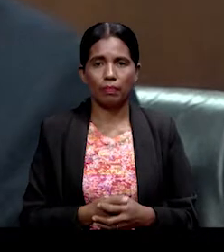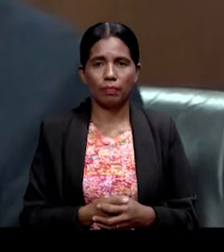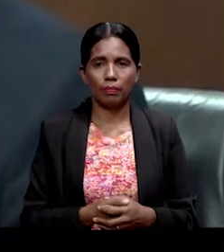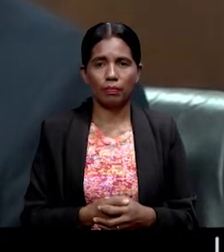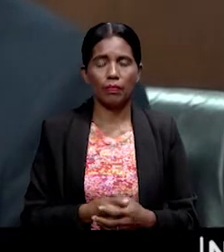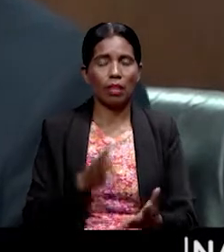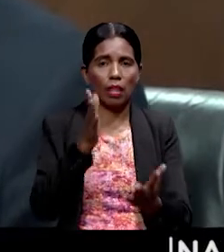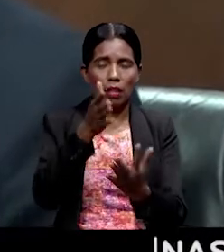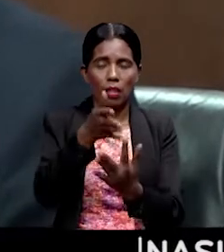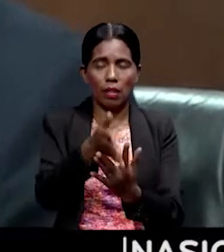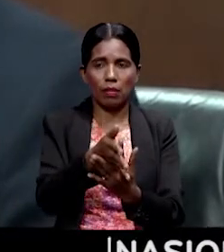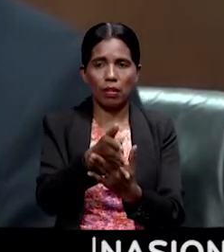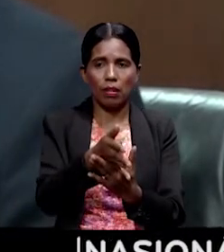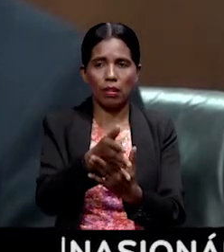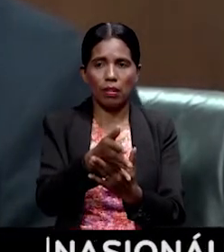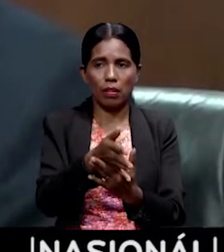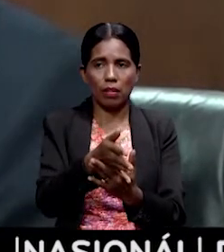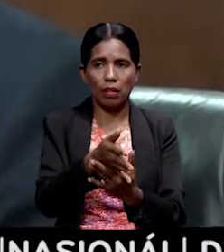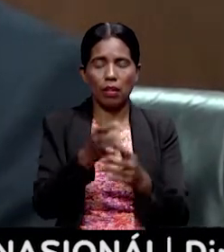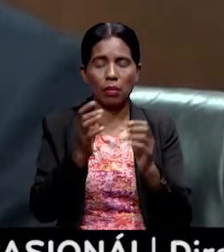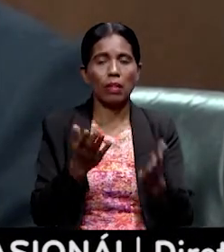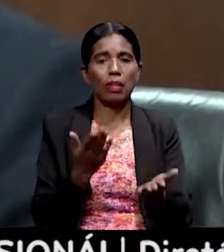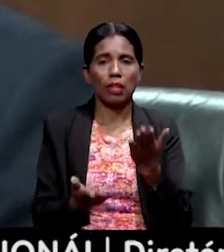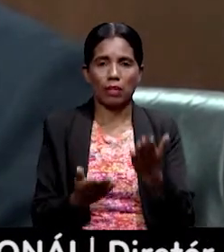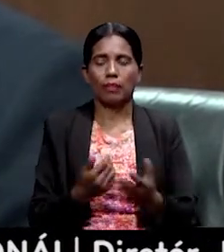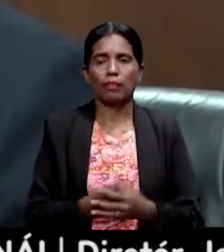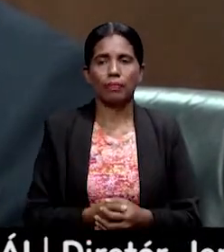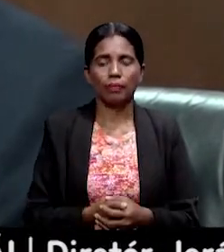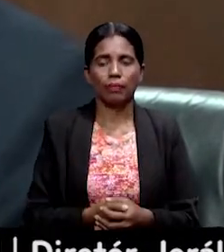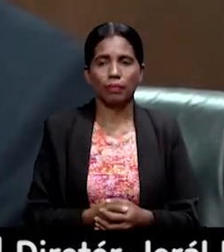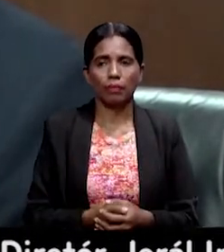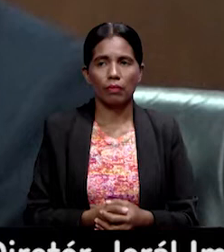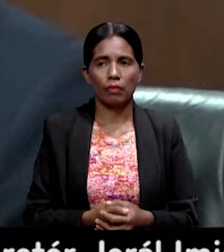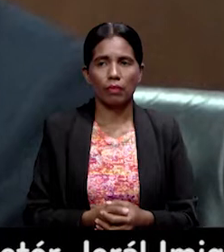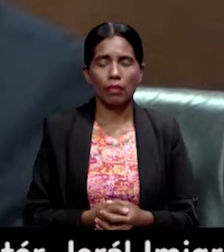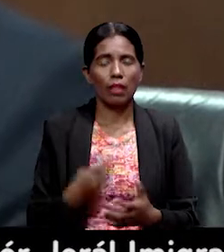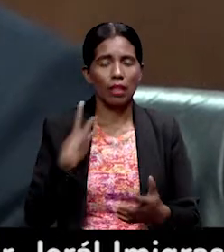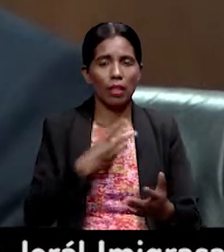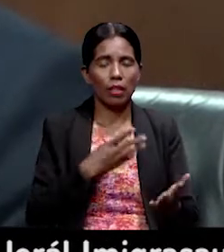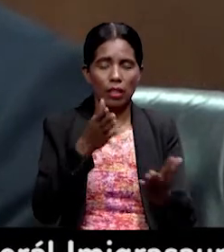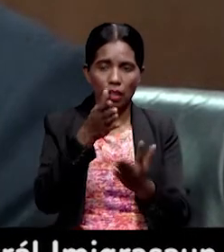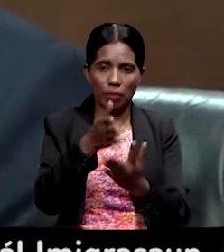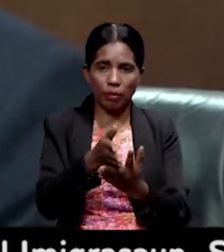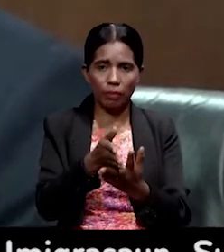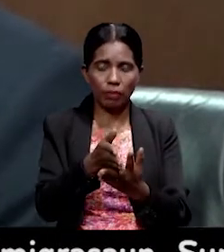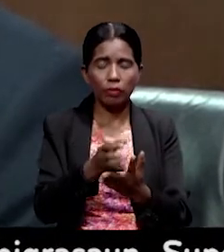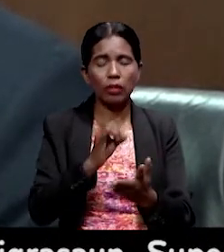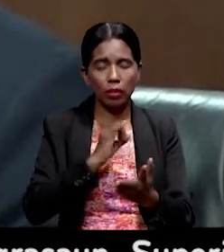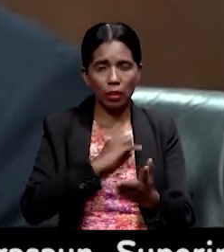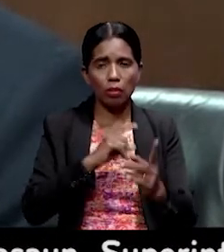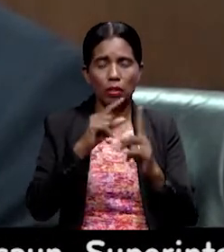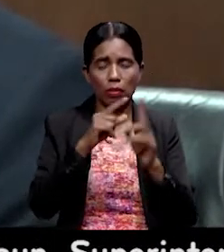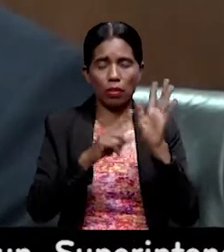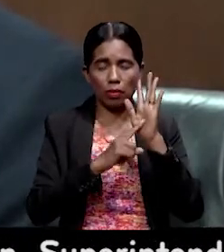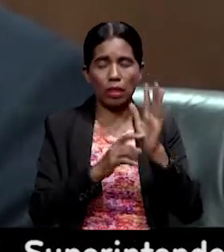estamos na fase de acréscimo do teto. Portanto, como estamos na fase da NEMA, que é uma sugestão, se bela cara,